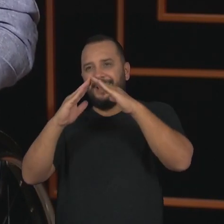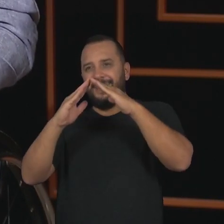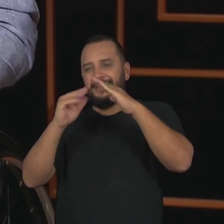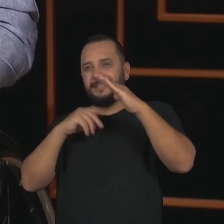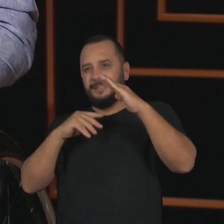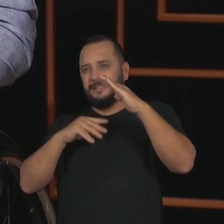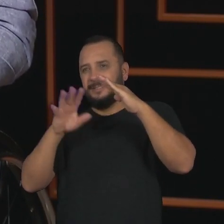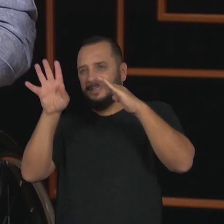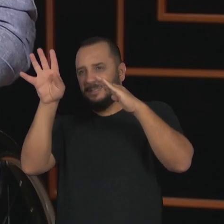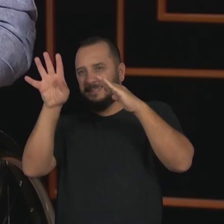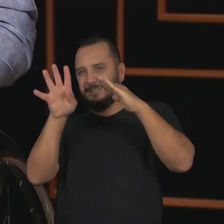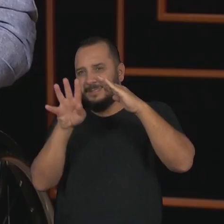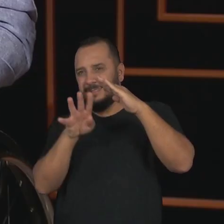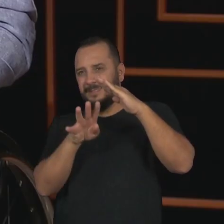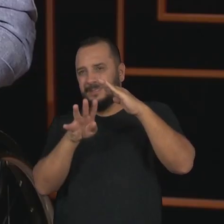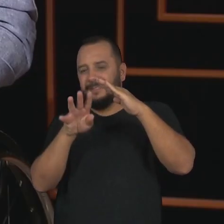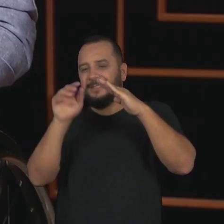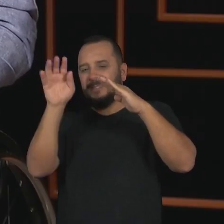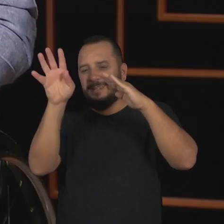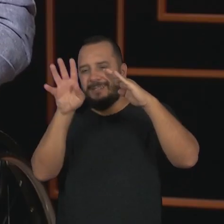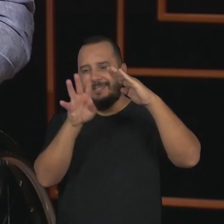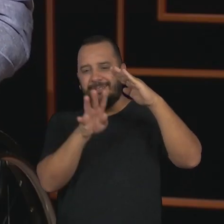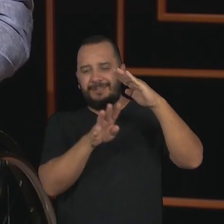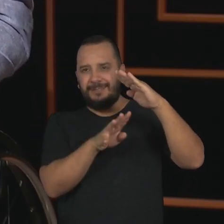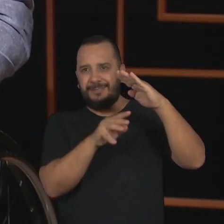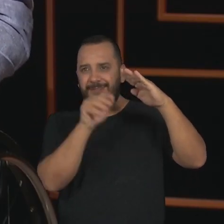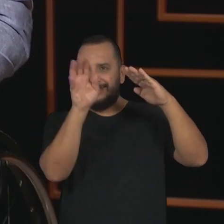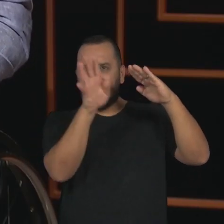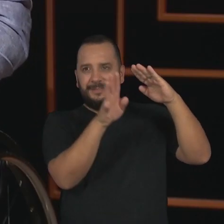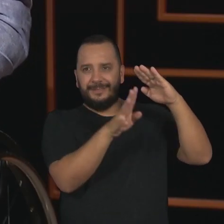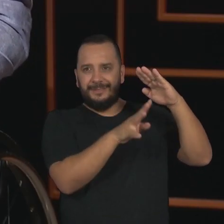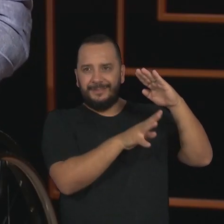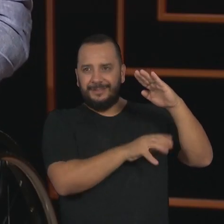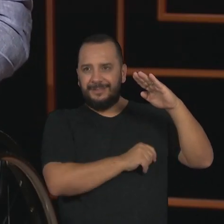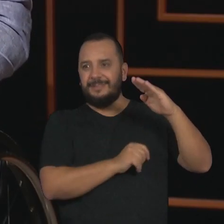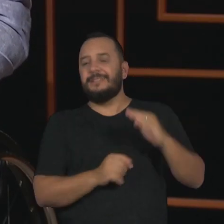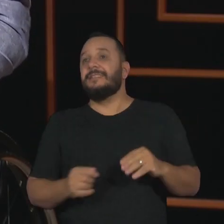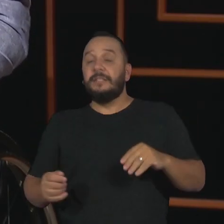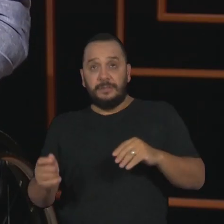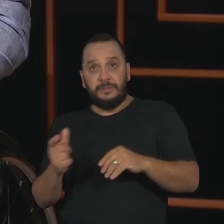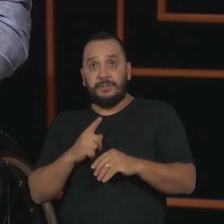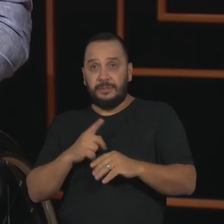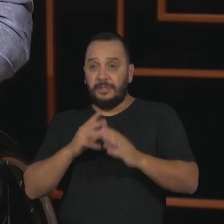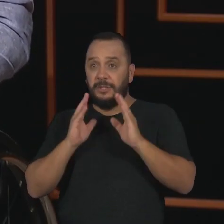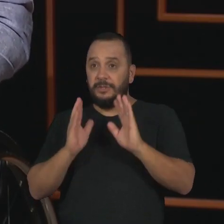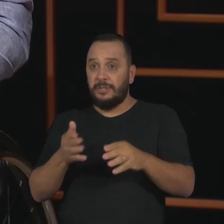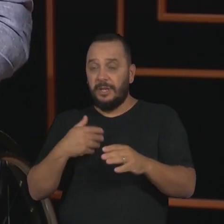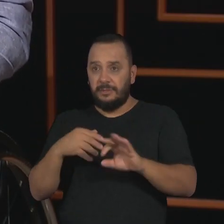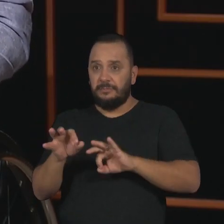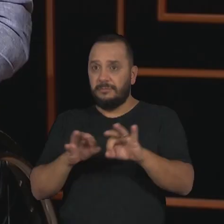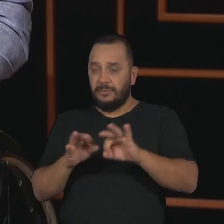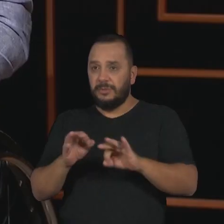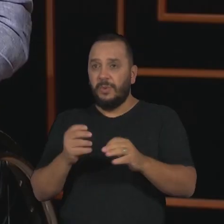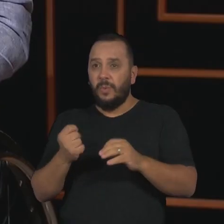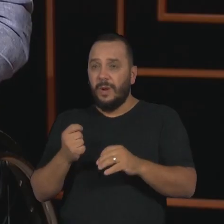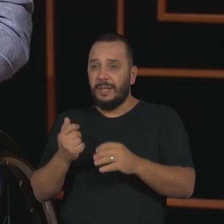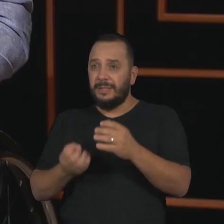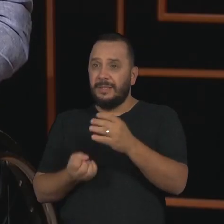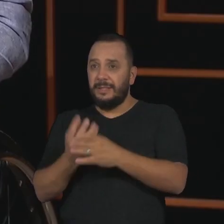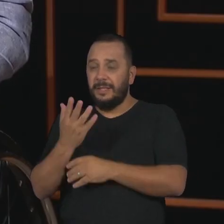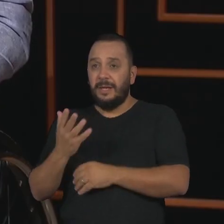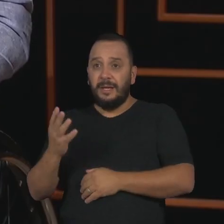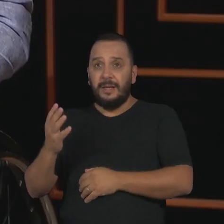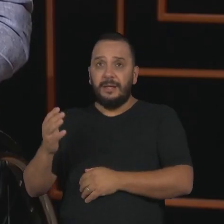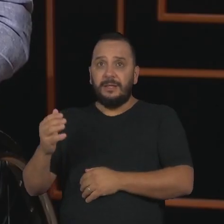feito já o estudo preliminar, estava em fase de pré-executivo, quando o casal